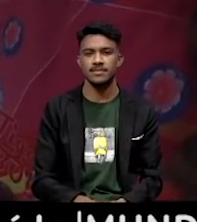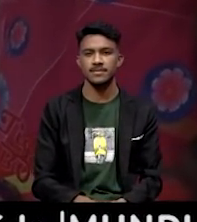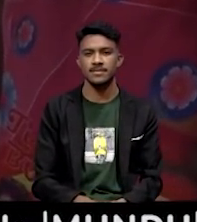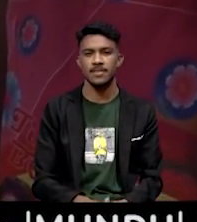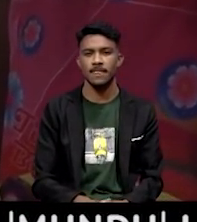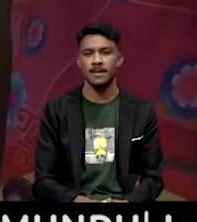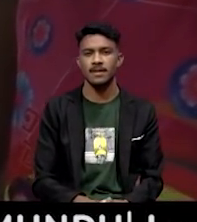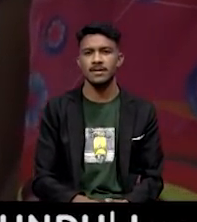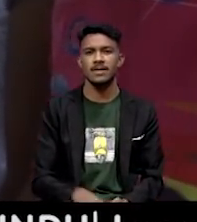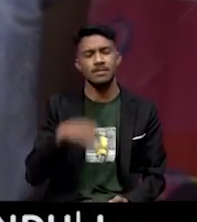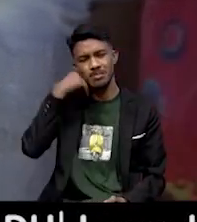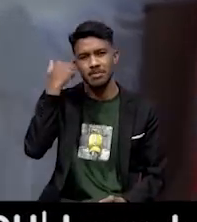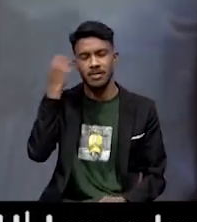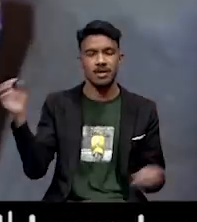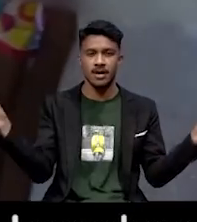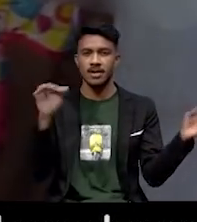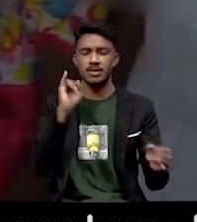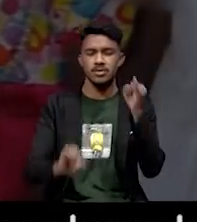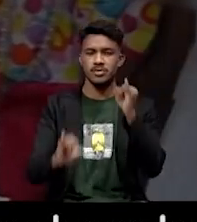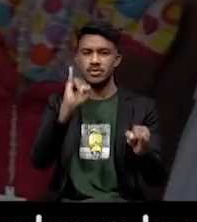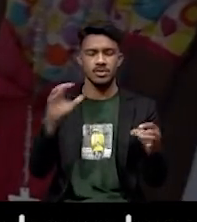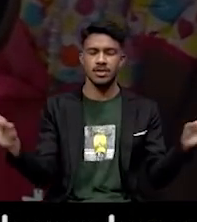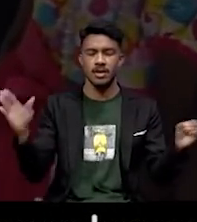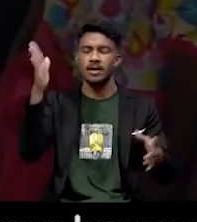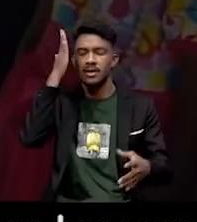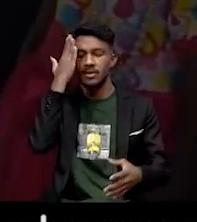Nem moela aí ali, o juiz lá à noite ainda nem.